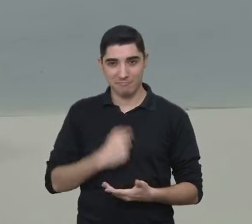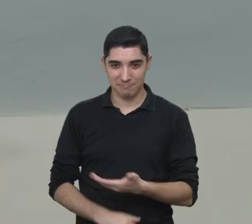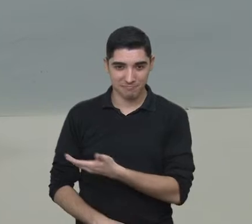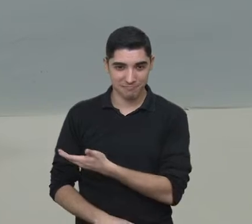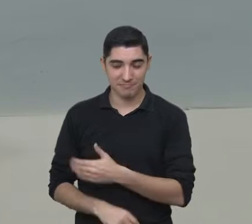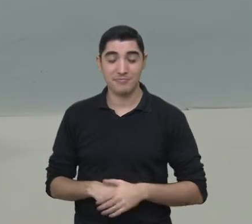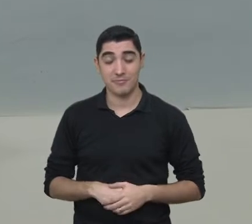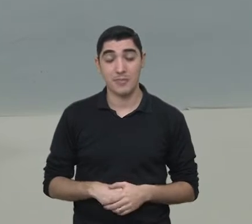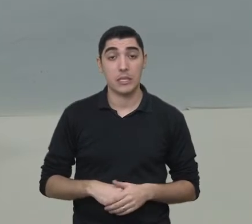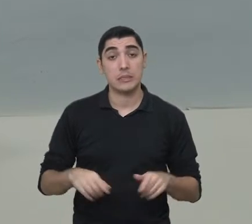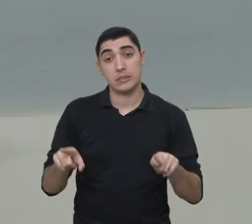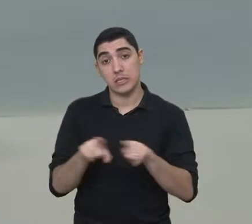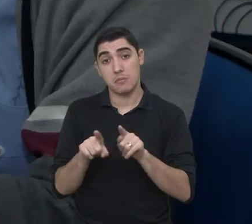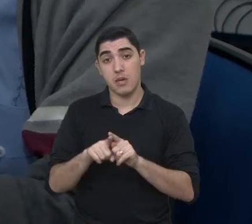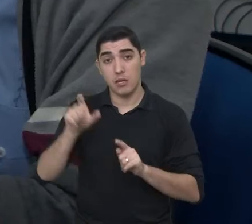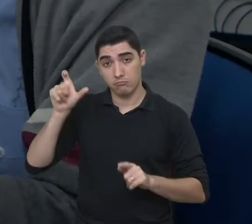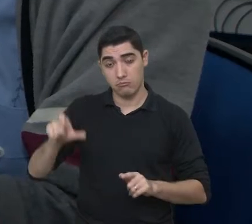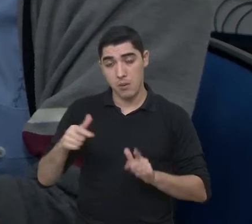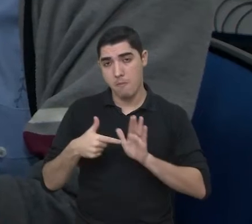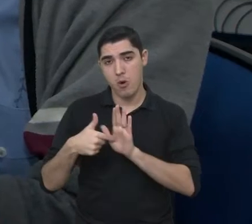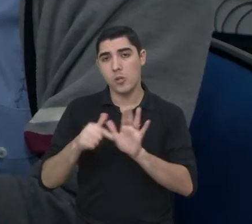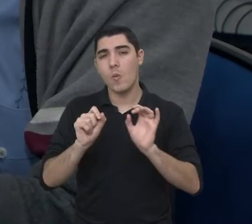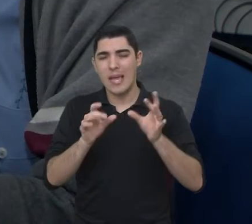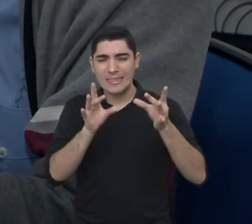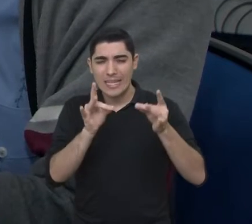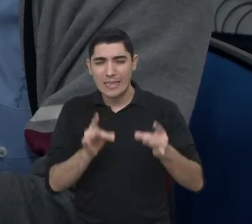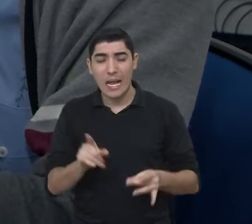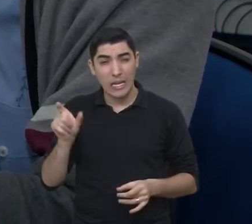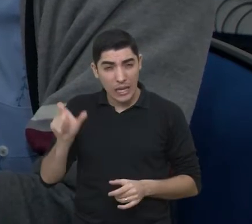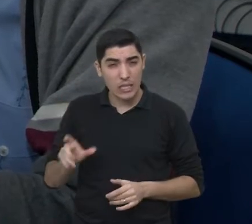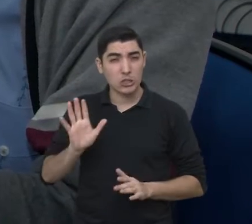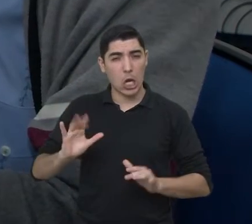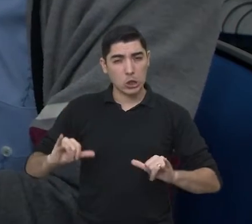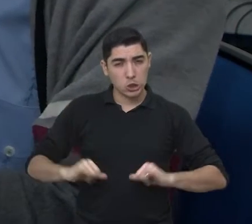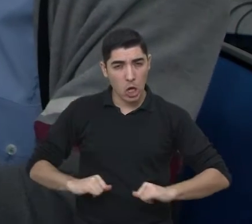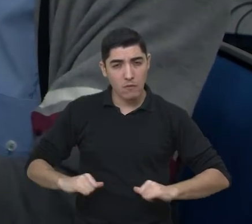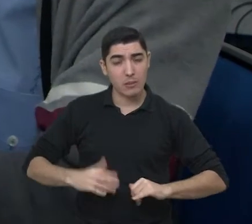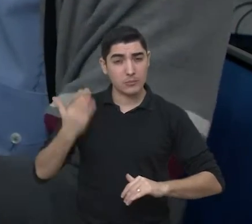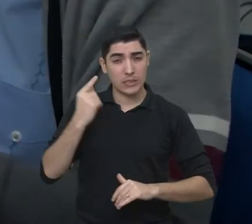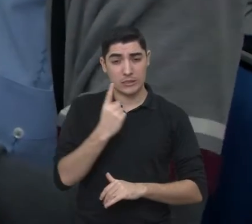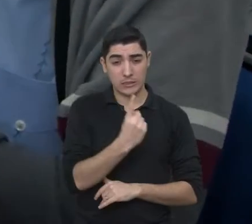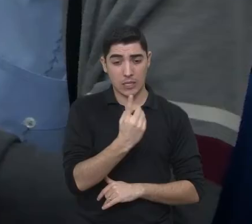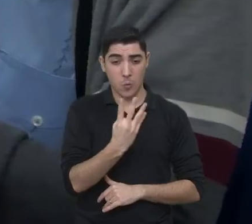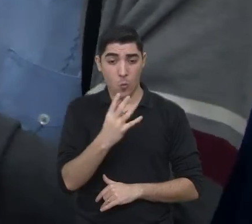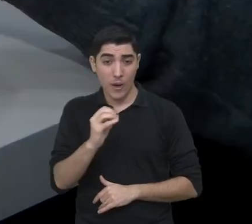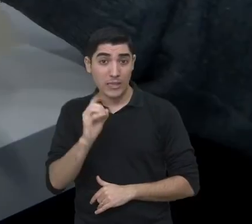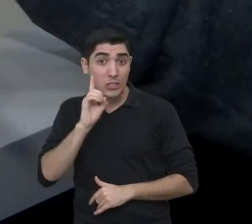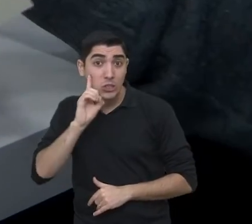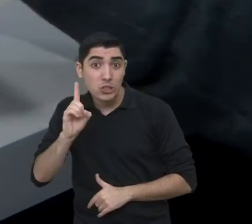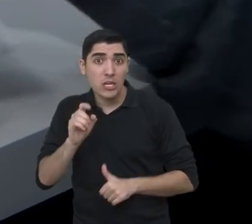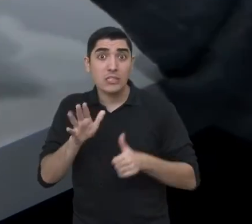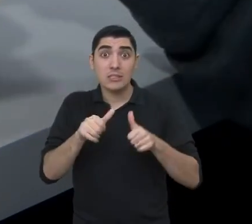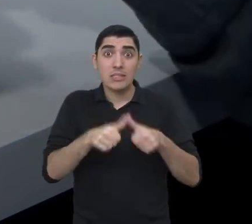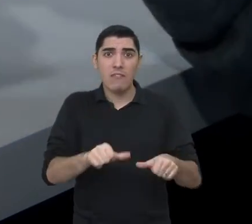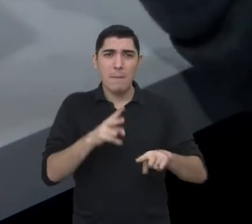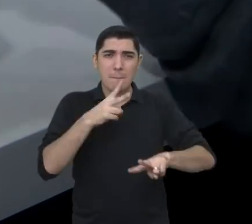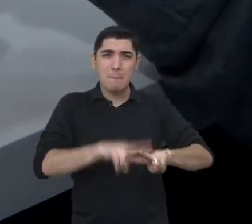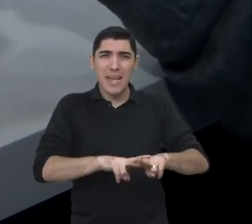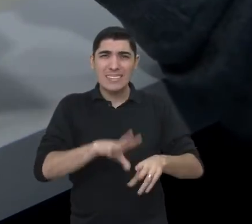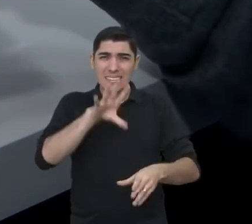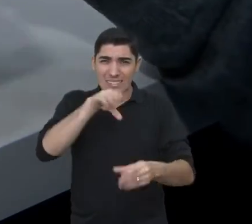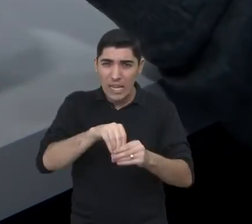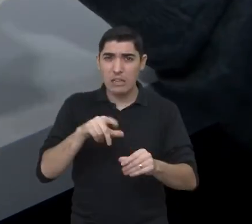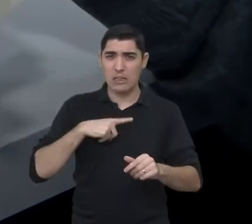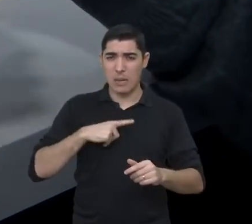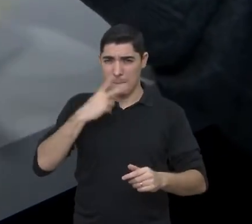cidade, Luiz Paulo Costa. Na obra, o autor traz em detalhes as memórias do que sofreu durante os 140 dias que